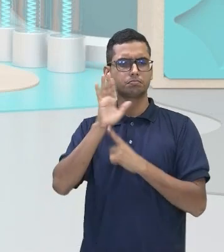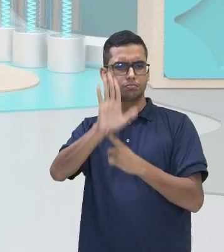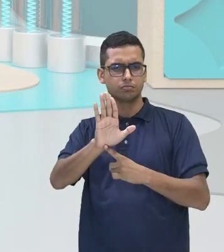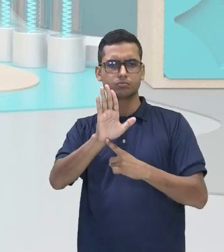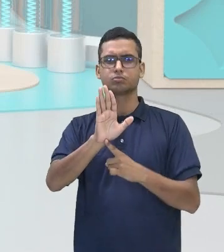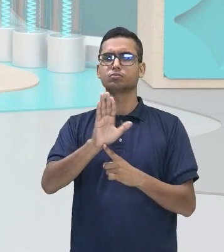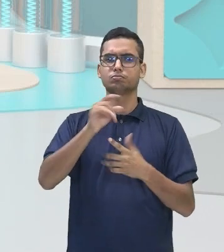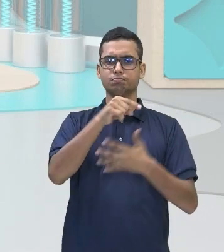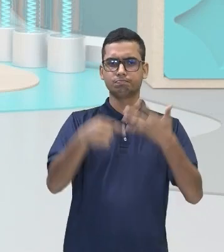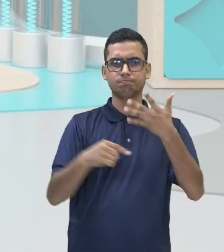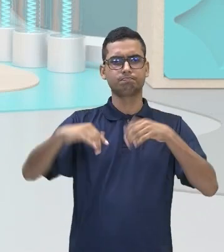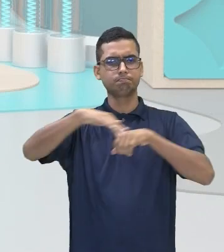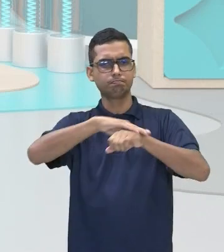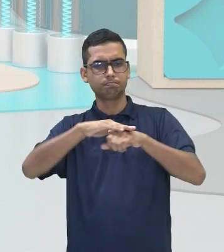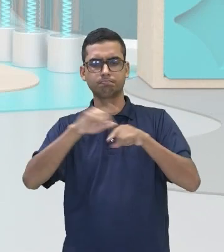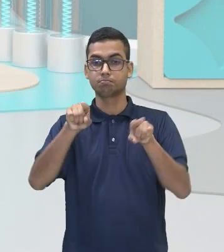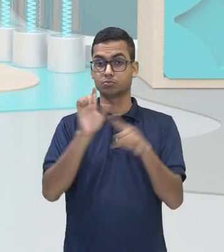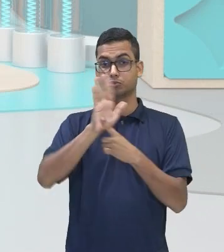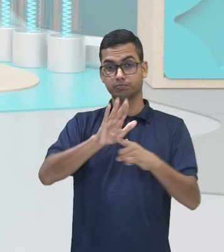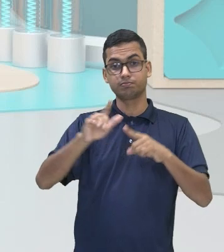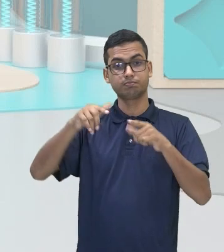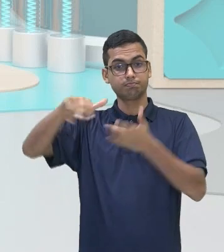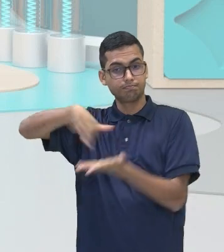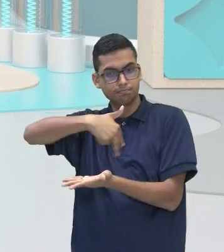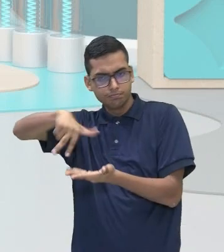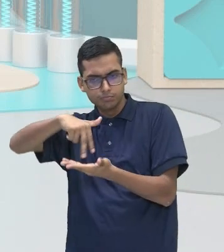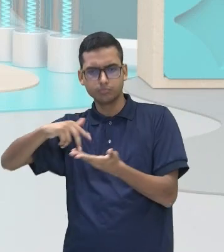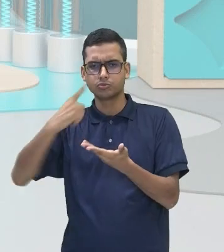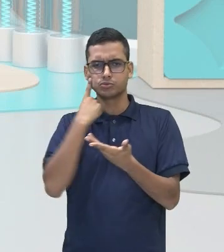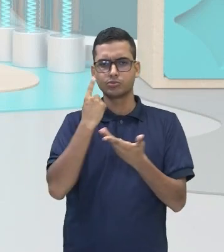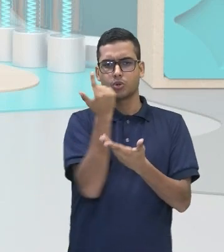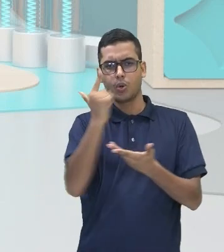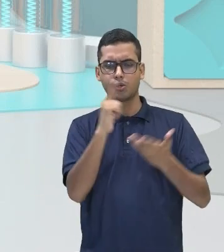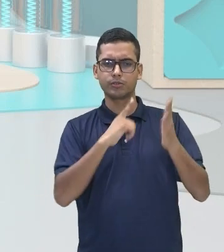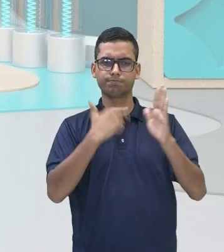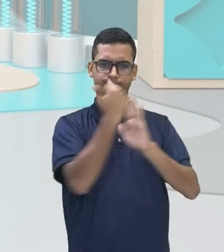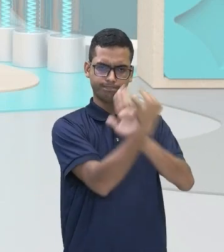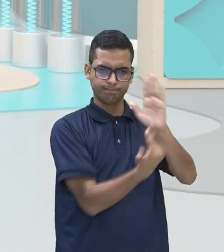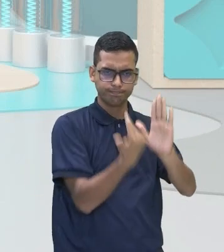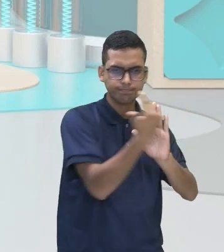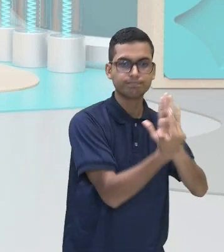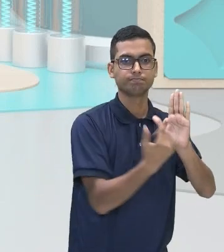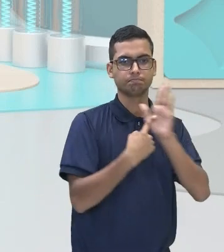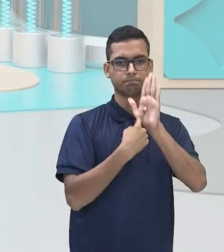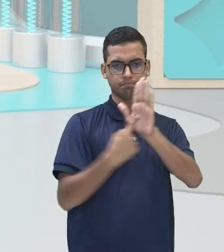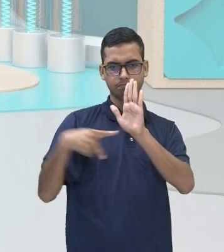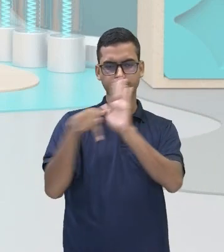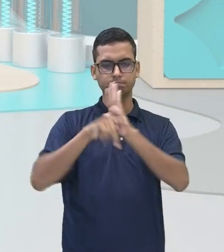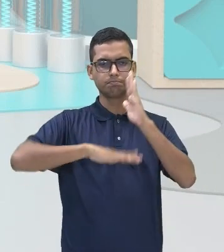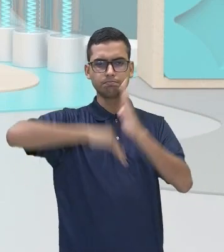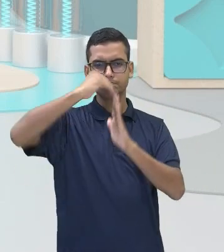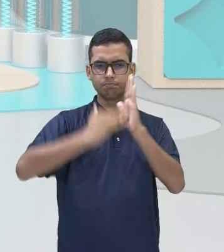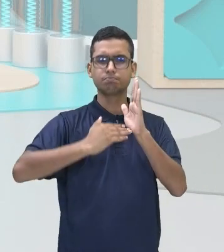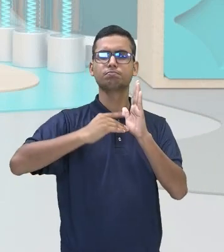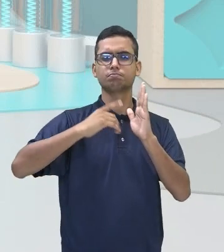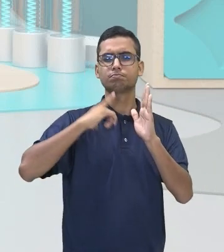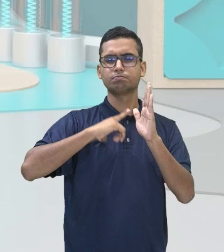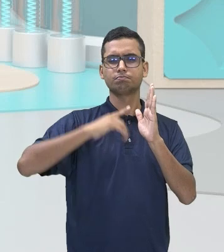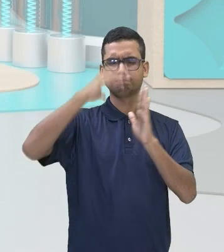executando, mas as outras, como os hieróglifos ou os pintados, os achados ali das pinturas rupestres,